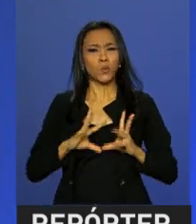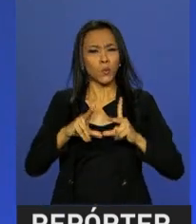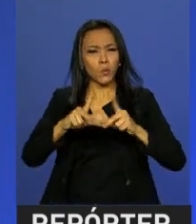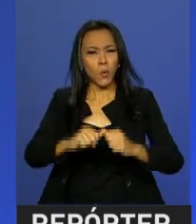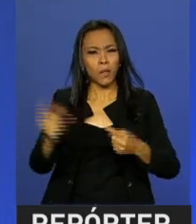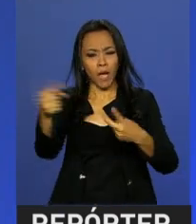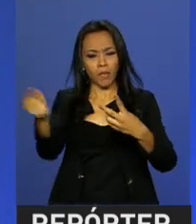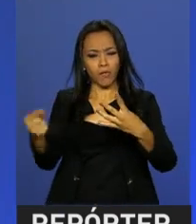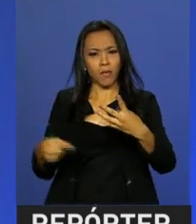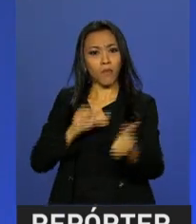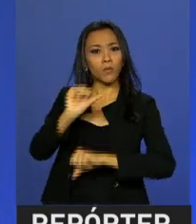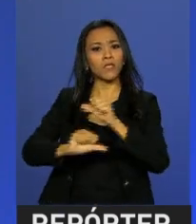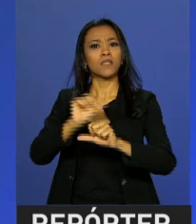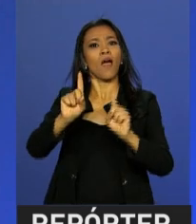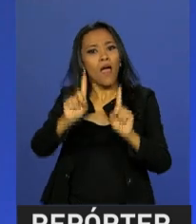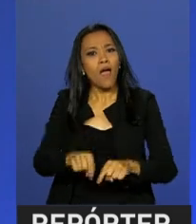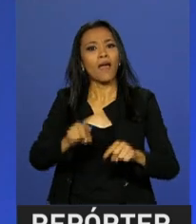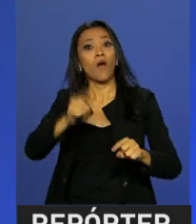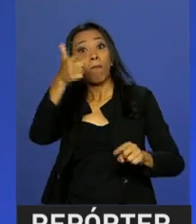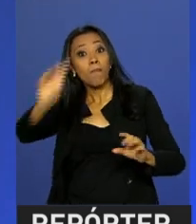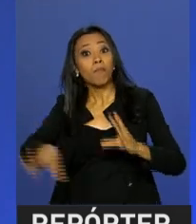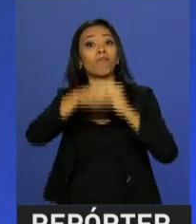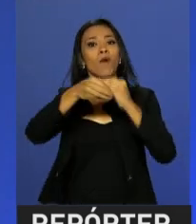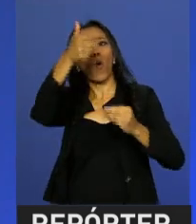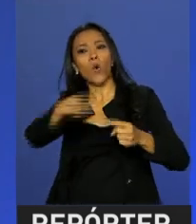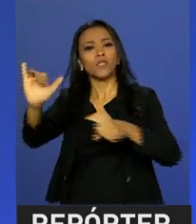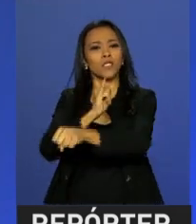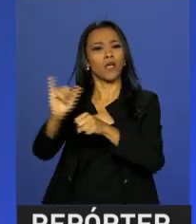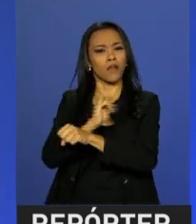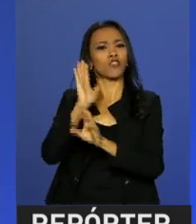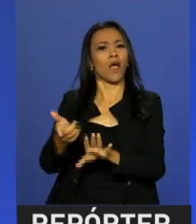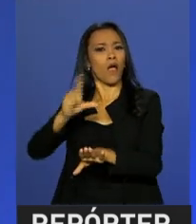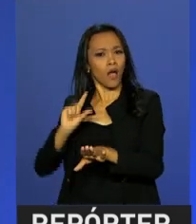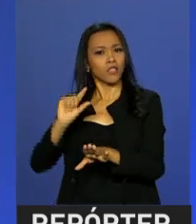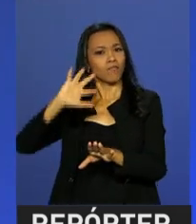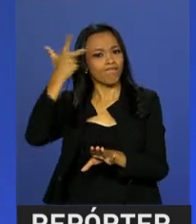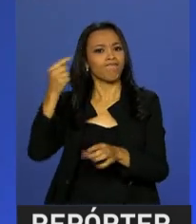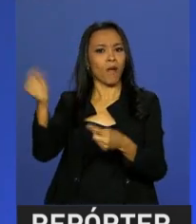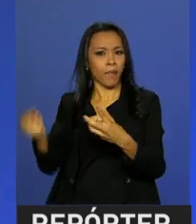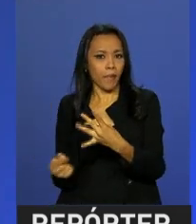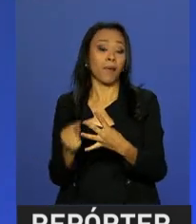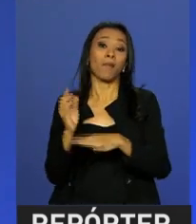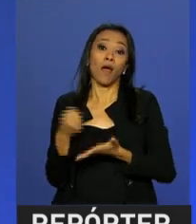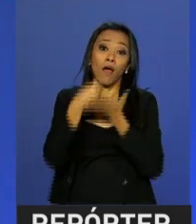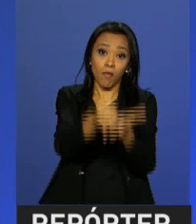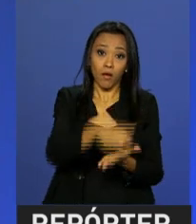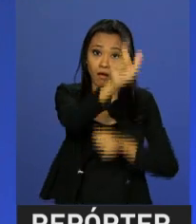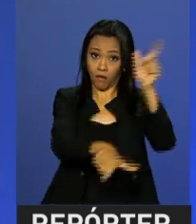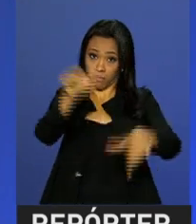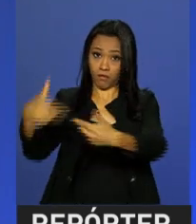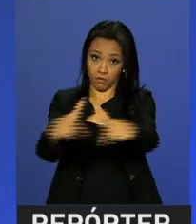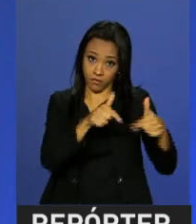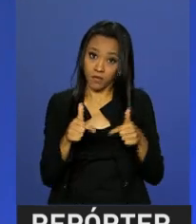essas mudanças se somam a outras medidas importantes já tomadas pelo governo em benefício dos trabalhadores